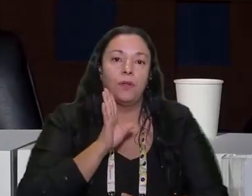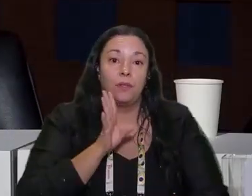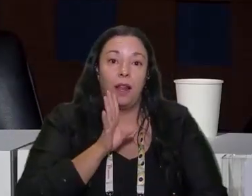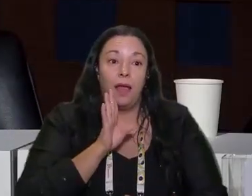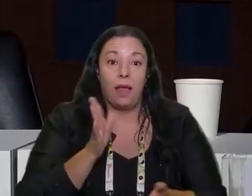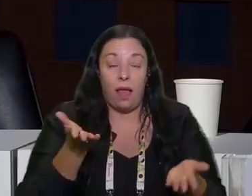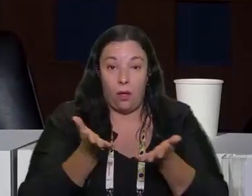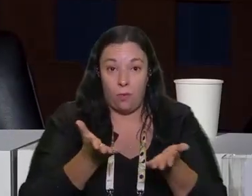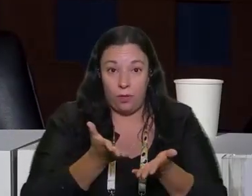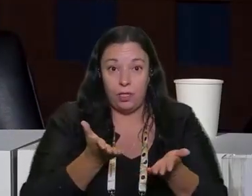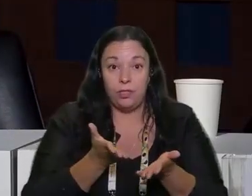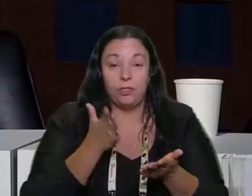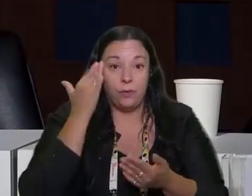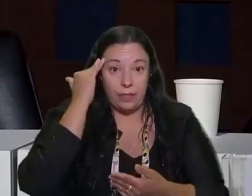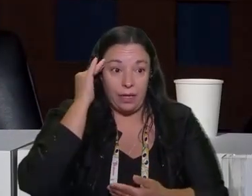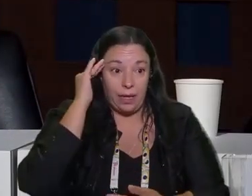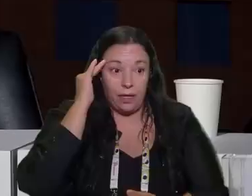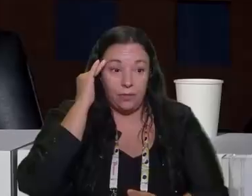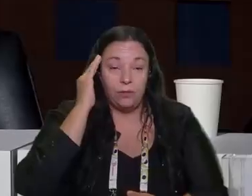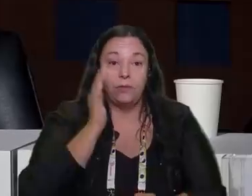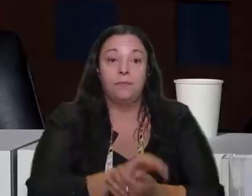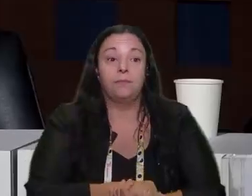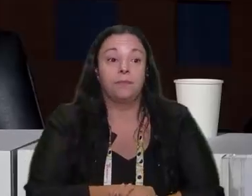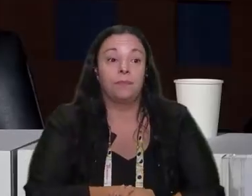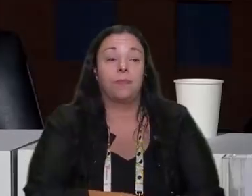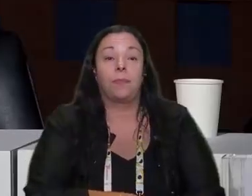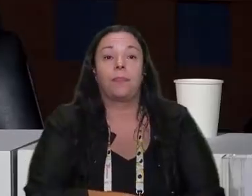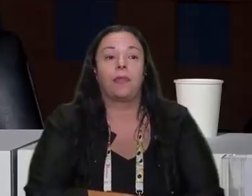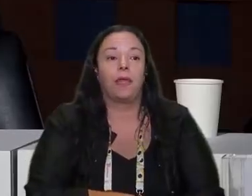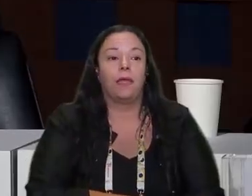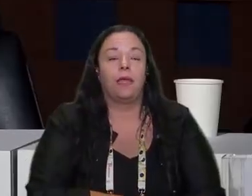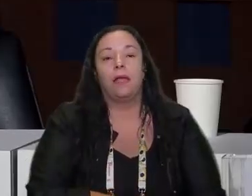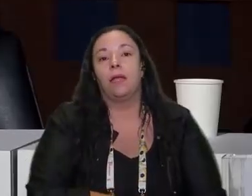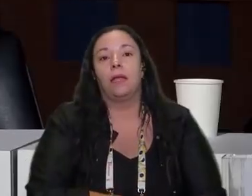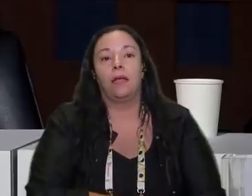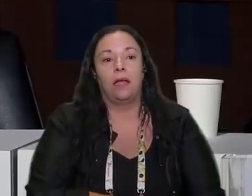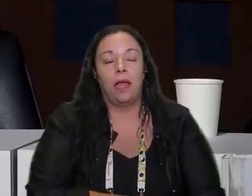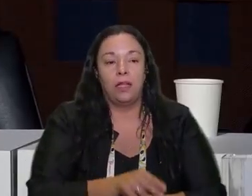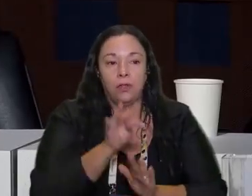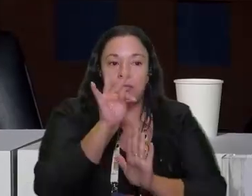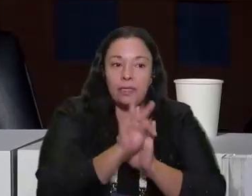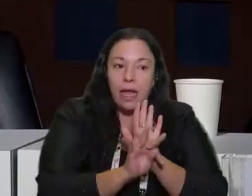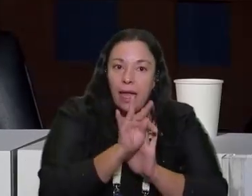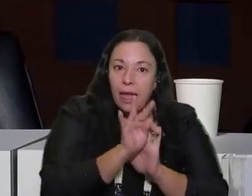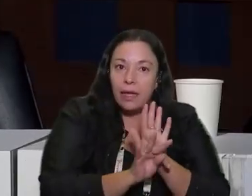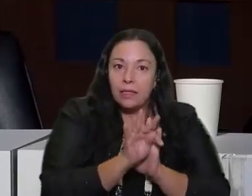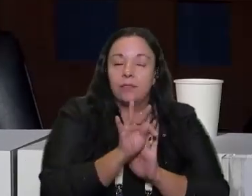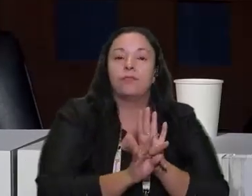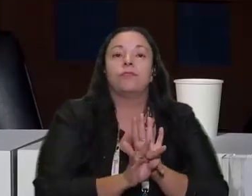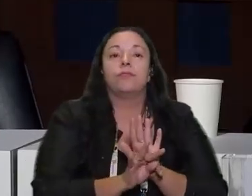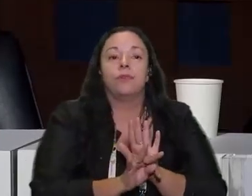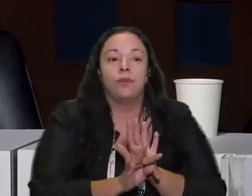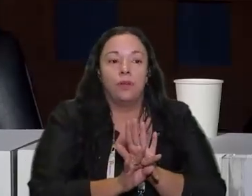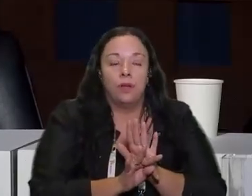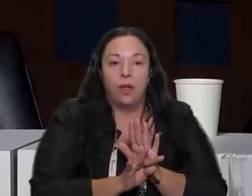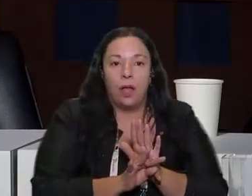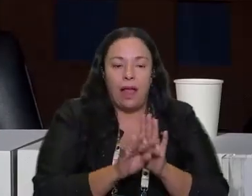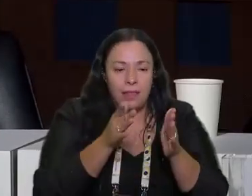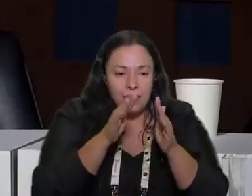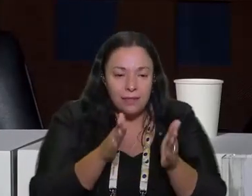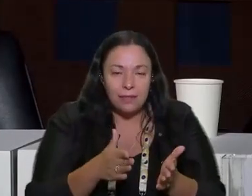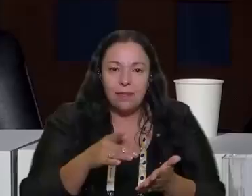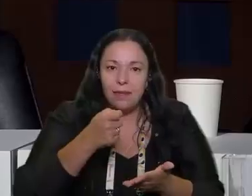dela. Hoje em dia, assim, eu entendo que as pessoas nem têm tempo para isso, mas ela foi escrevendo no texto sugestões, coisas que ela estava analisando